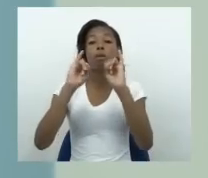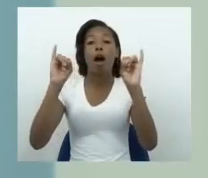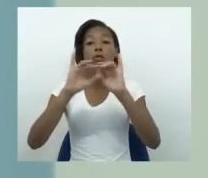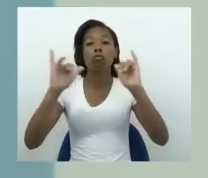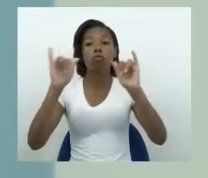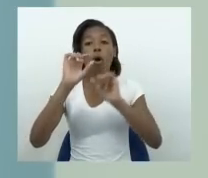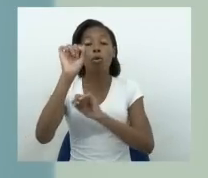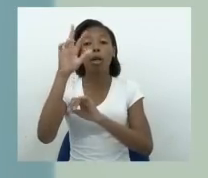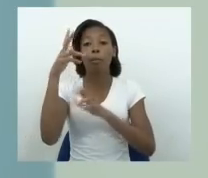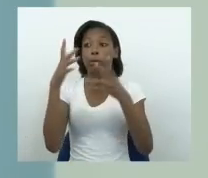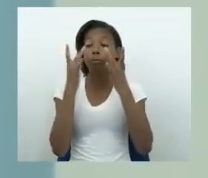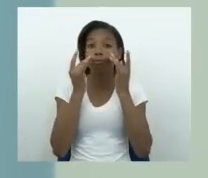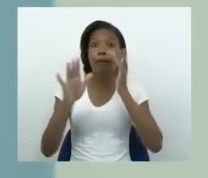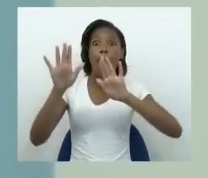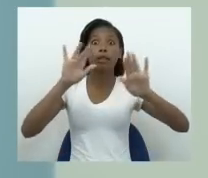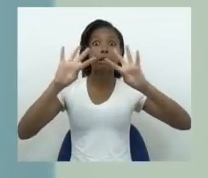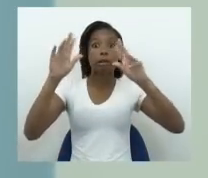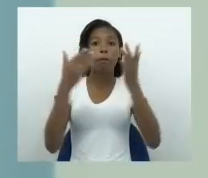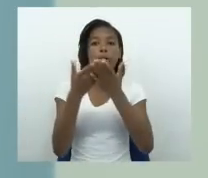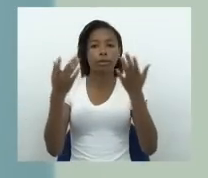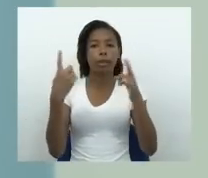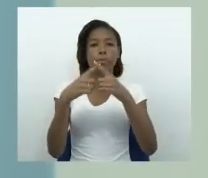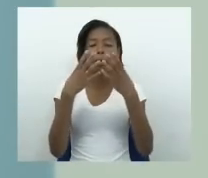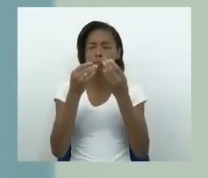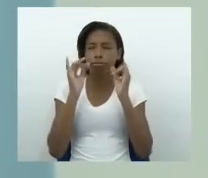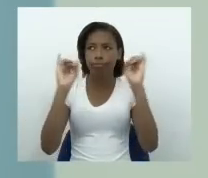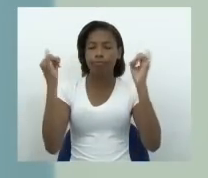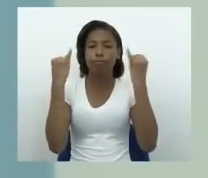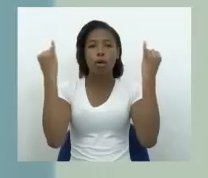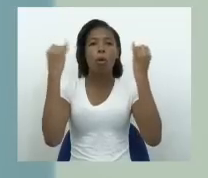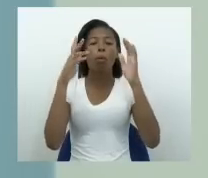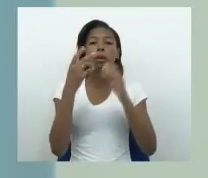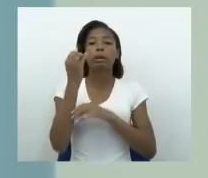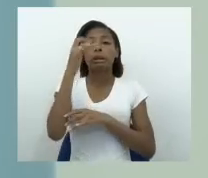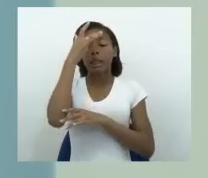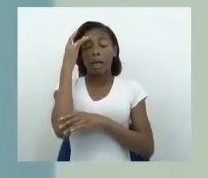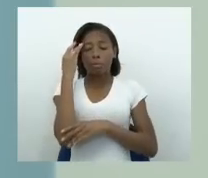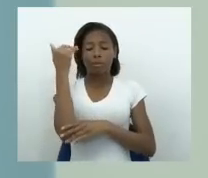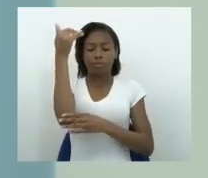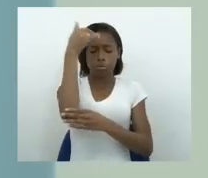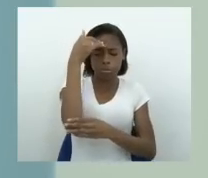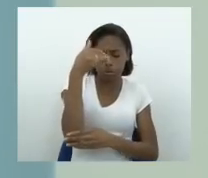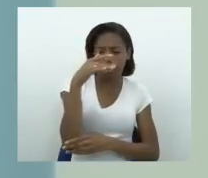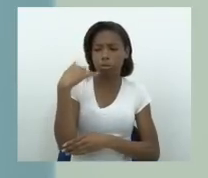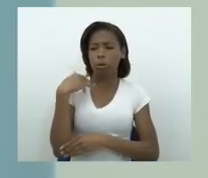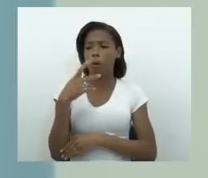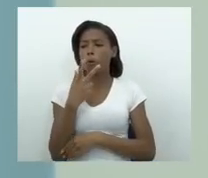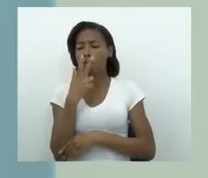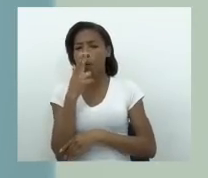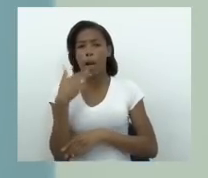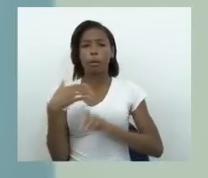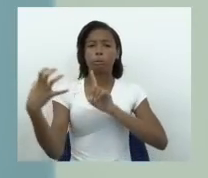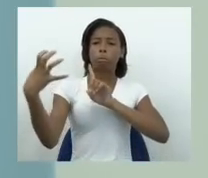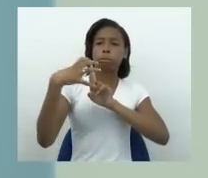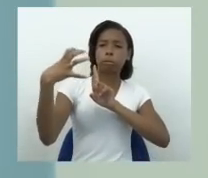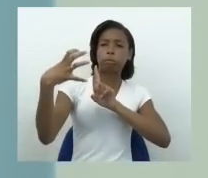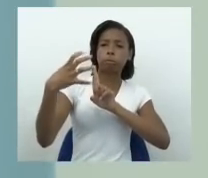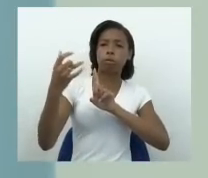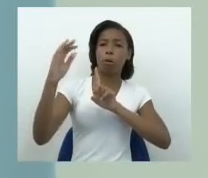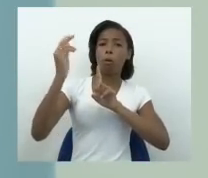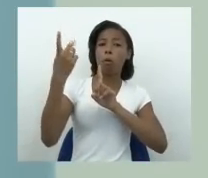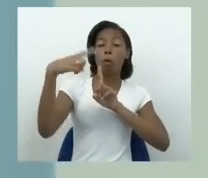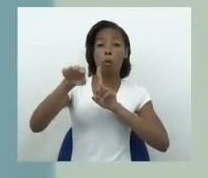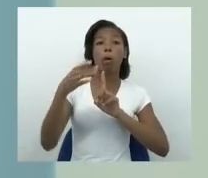importantes. Peço atenção de todos, porque essa é uma instrução muito importante. Em caso de ofensa ou se algum candidato se sentir atingido,